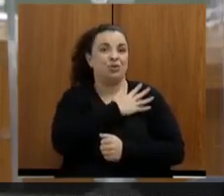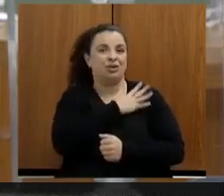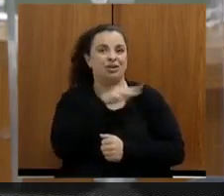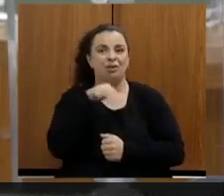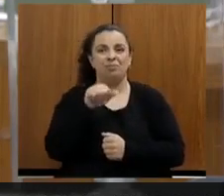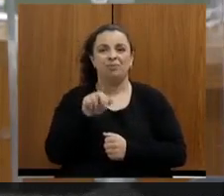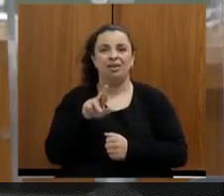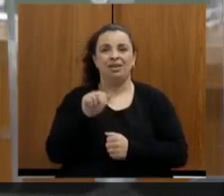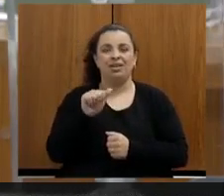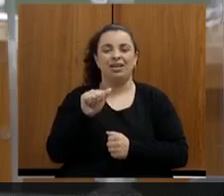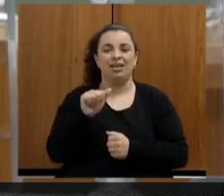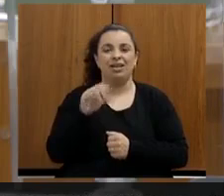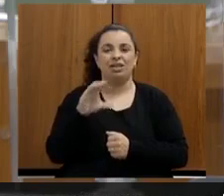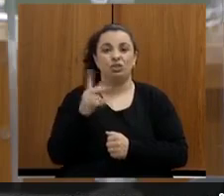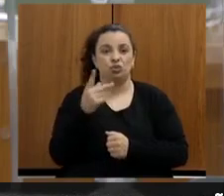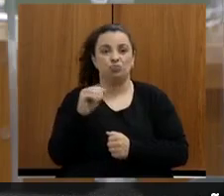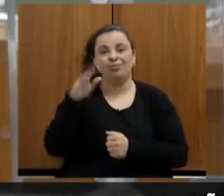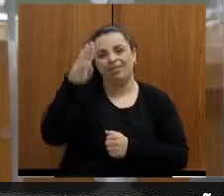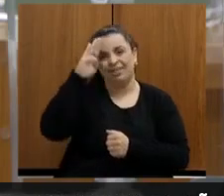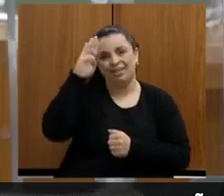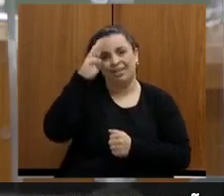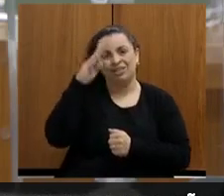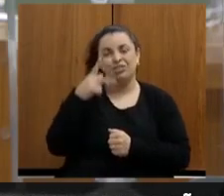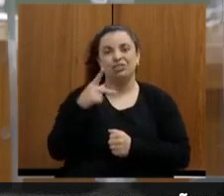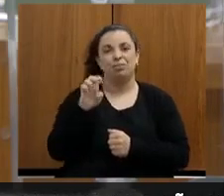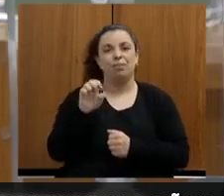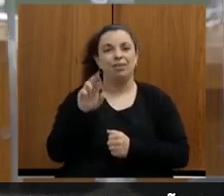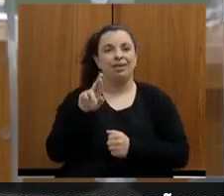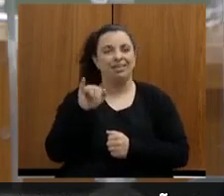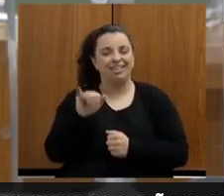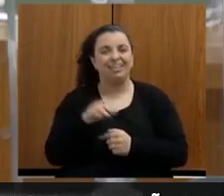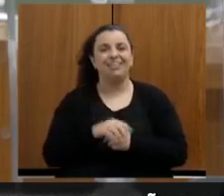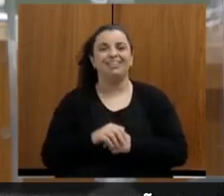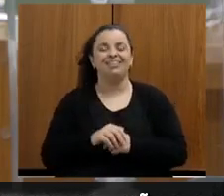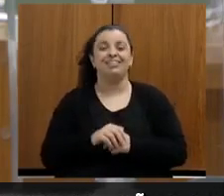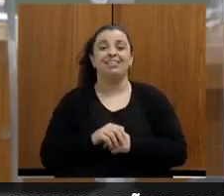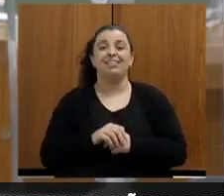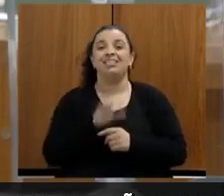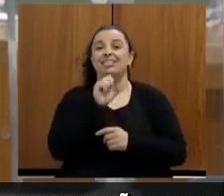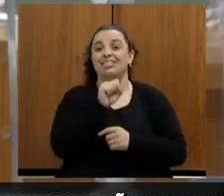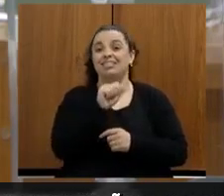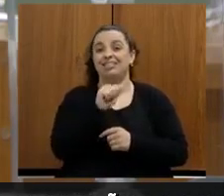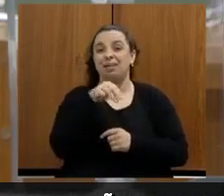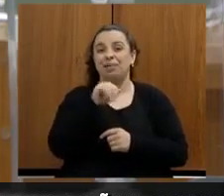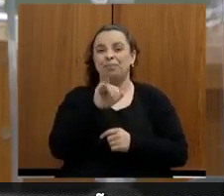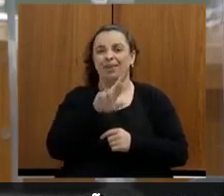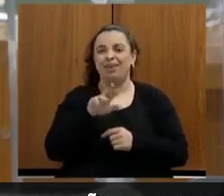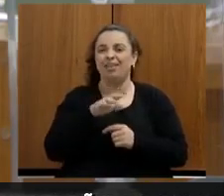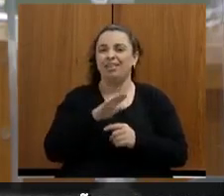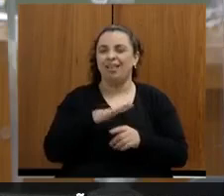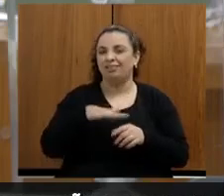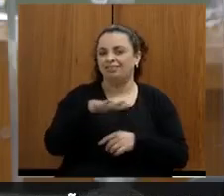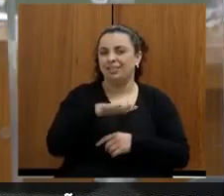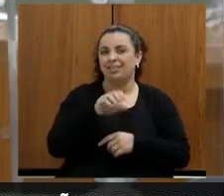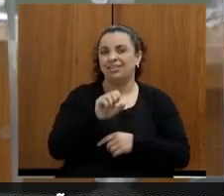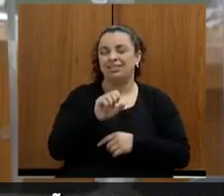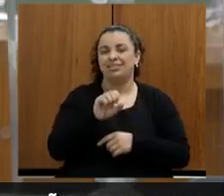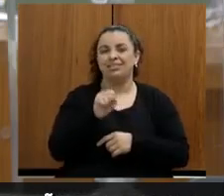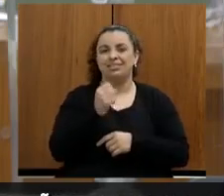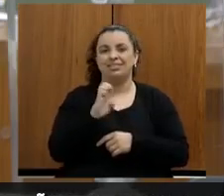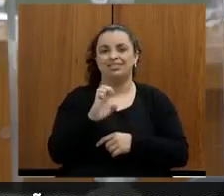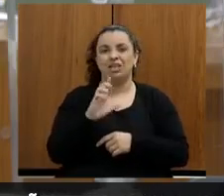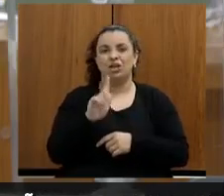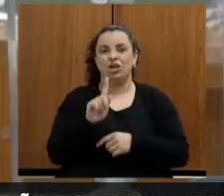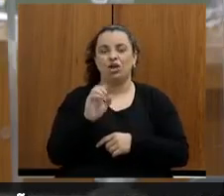Tenente Peri R Nossa Camila da segov né a nossa Assessoria querida